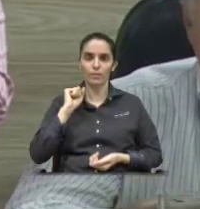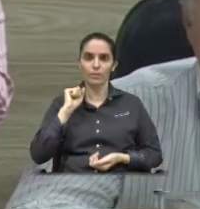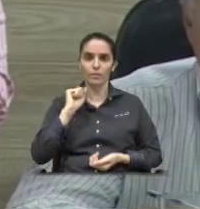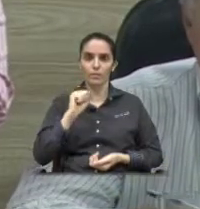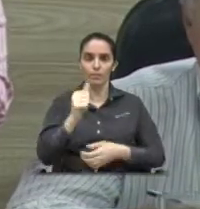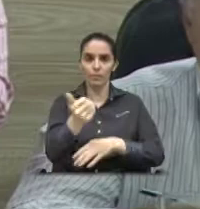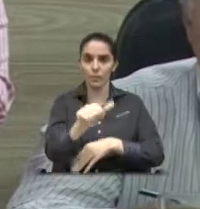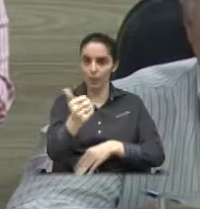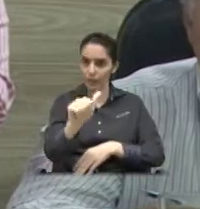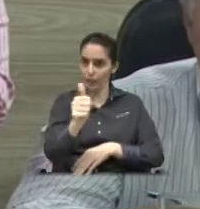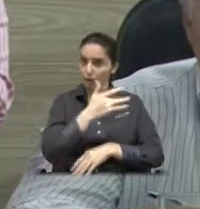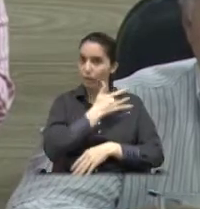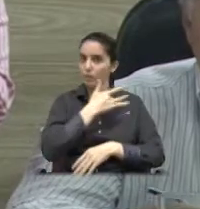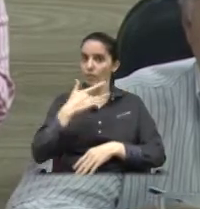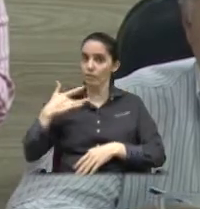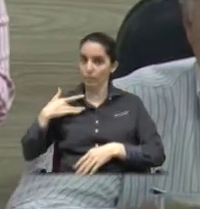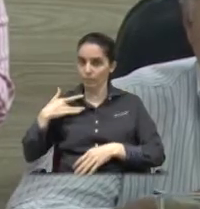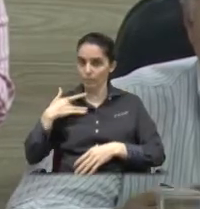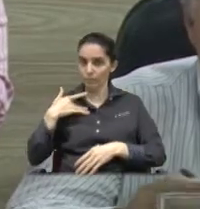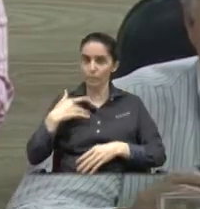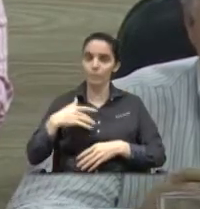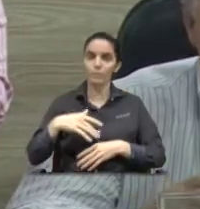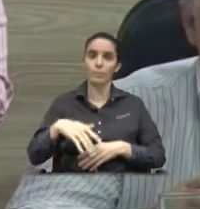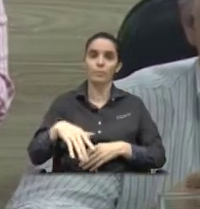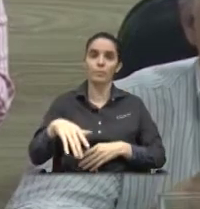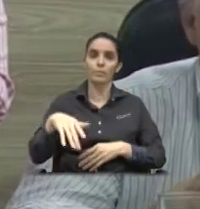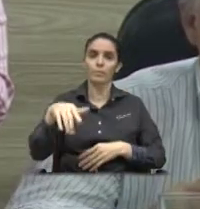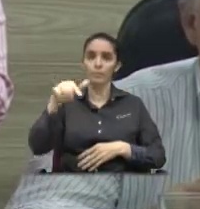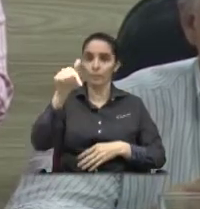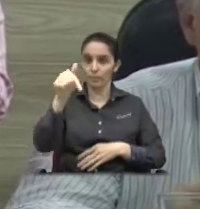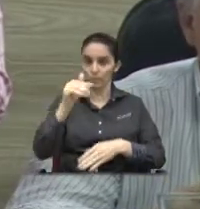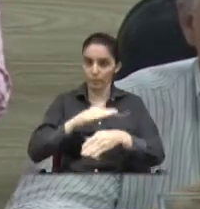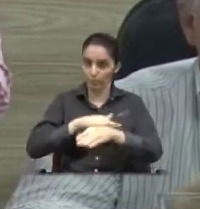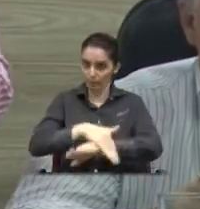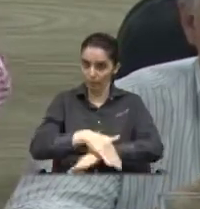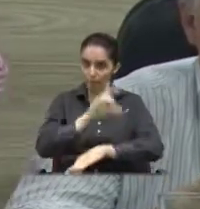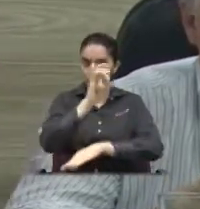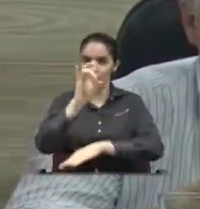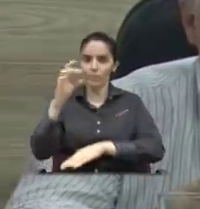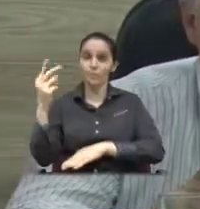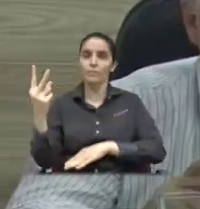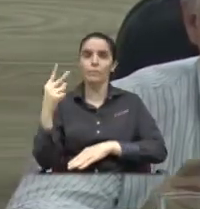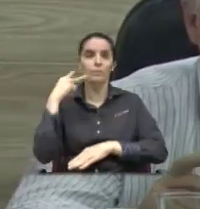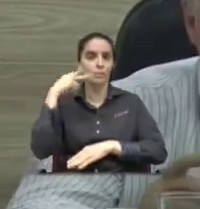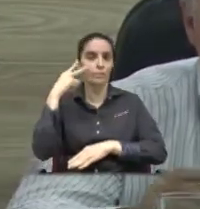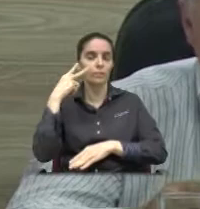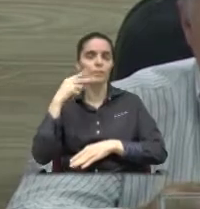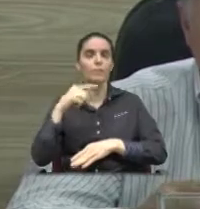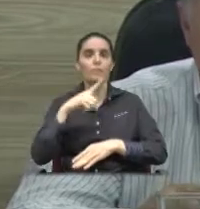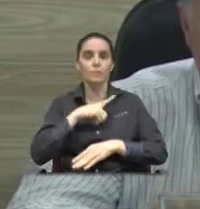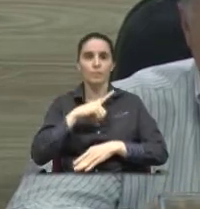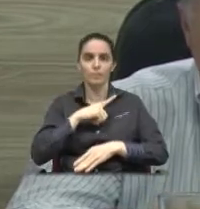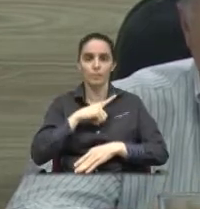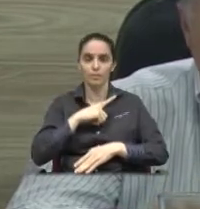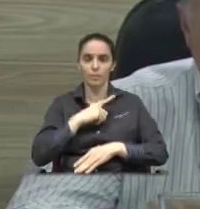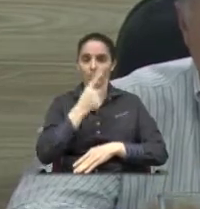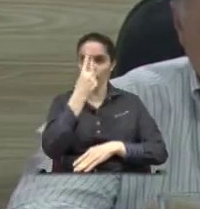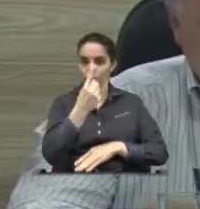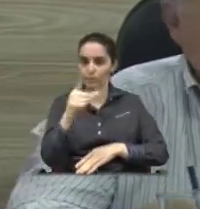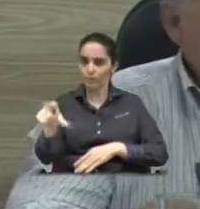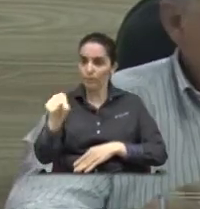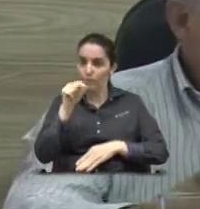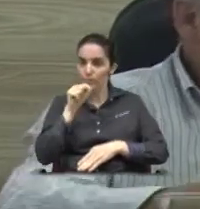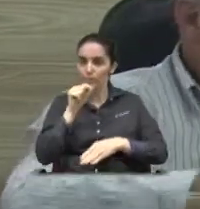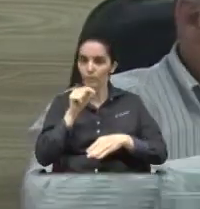profissional da saúde, a partir das 19 horas, Cada vereador tem o seu homenageado, então, para